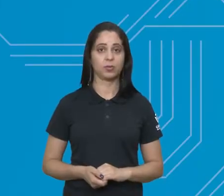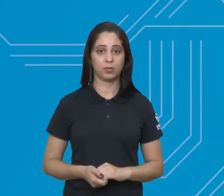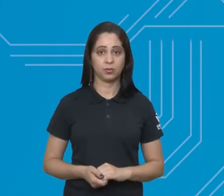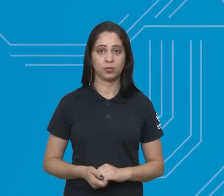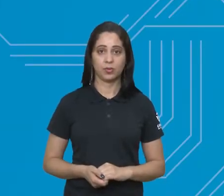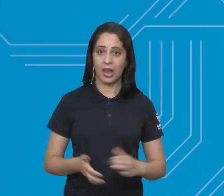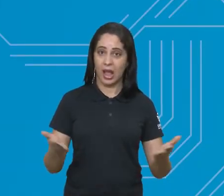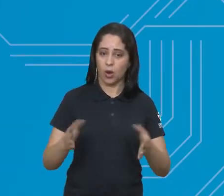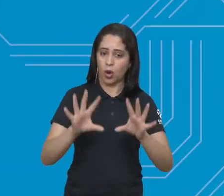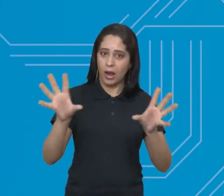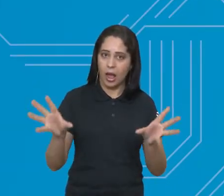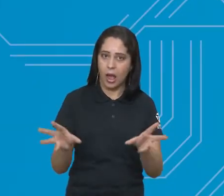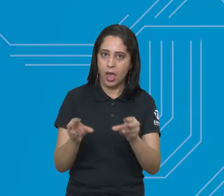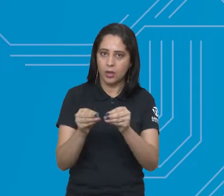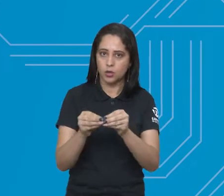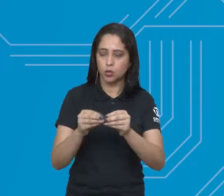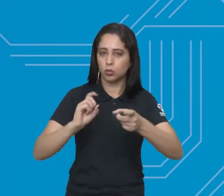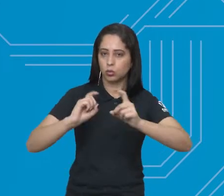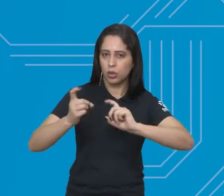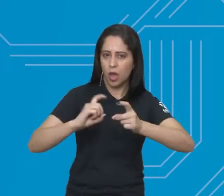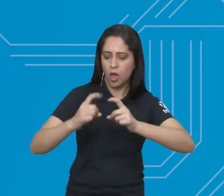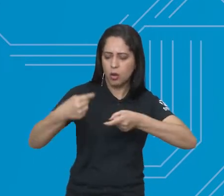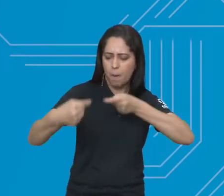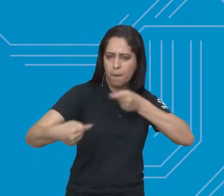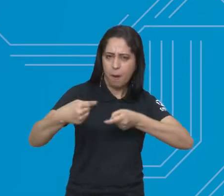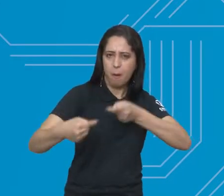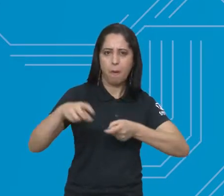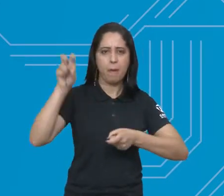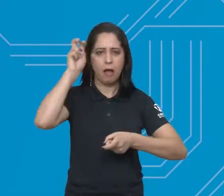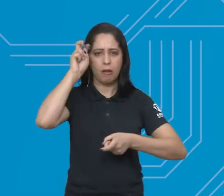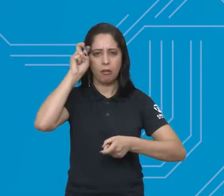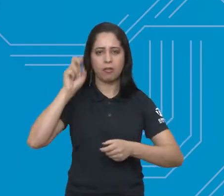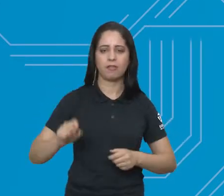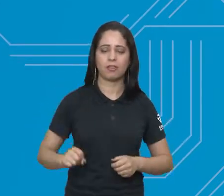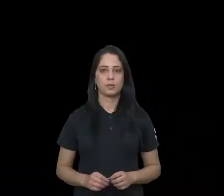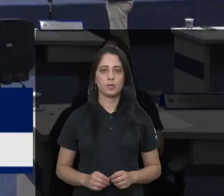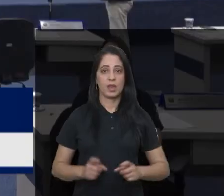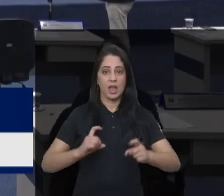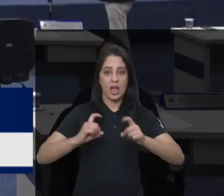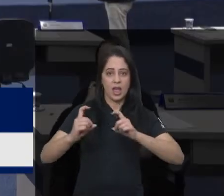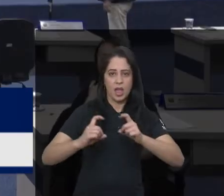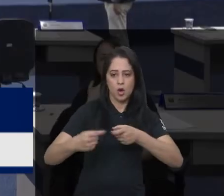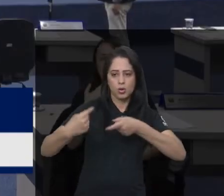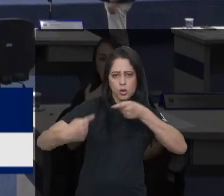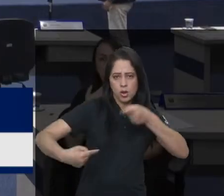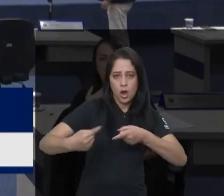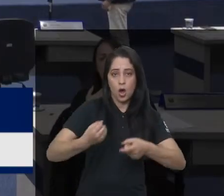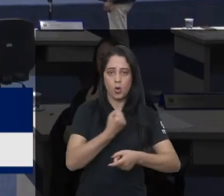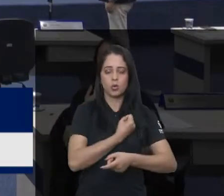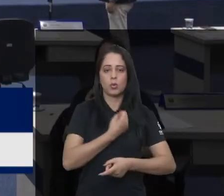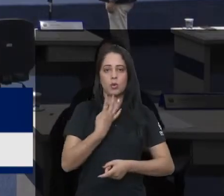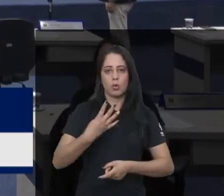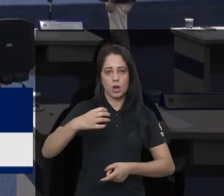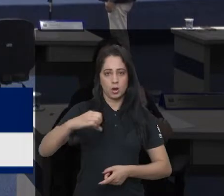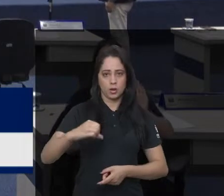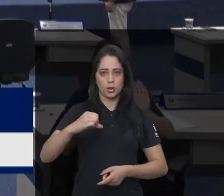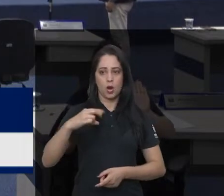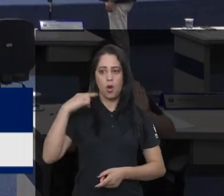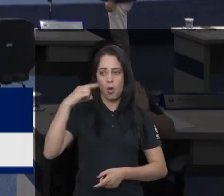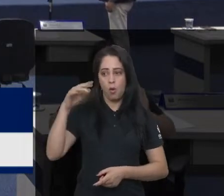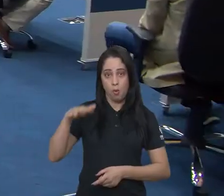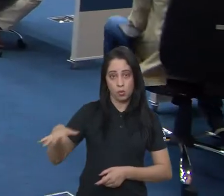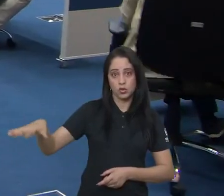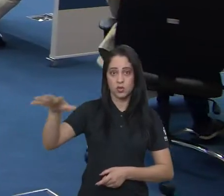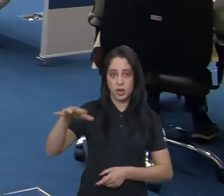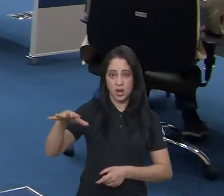Confira agora o que foi destaque na sessão ordinária realizada na quinta-feira. Na 49ª sessão ordinária do